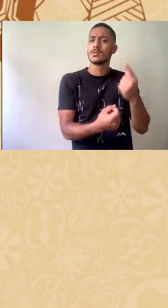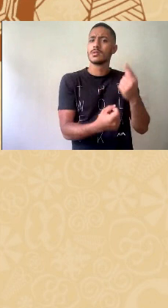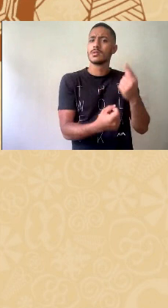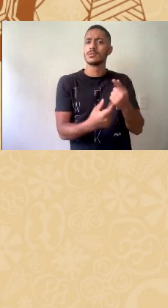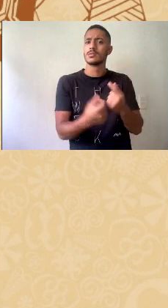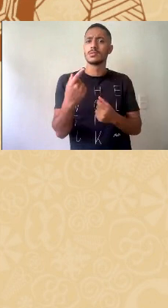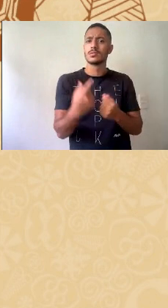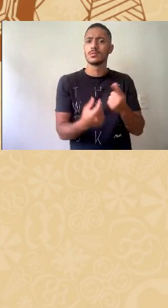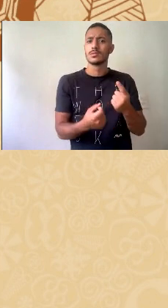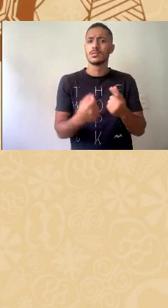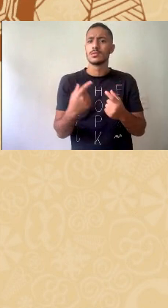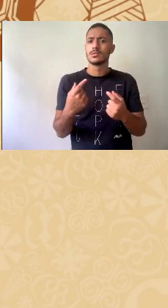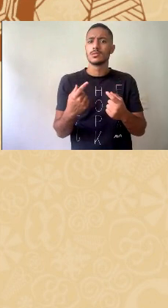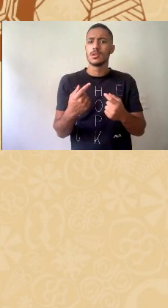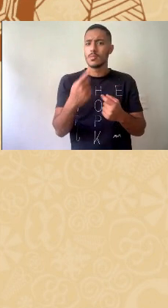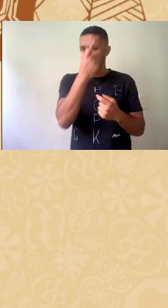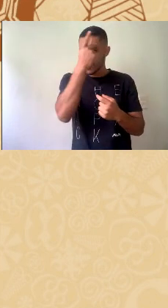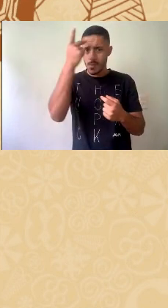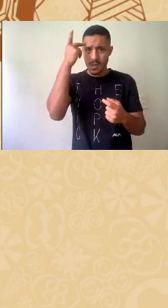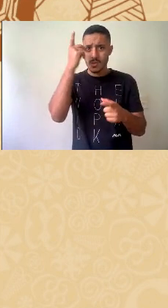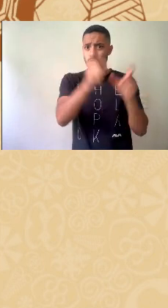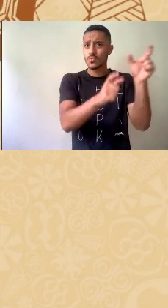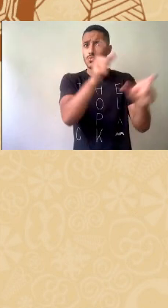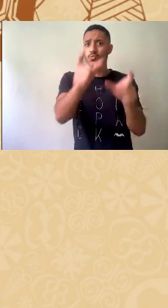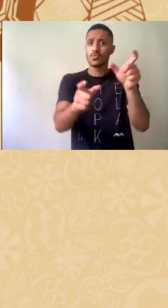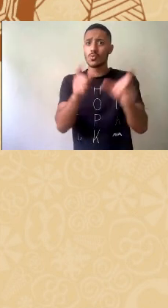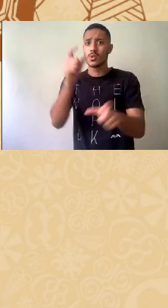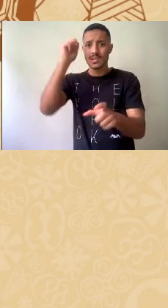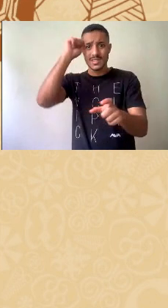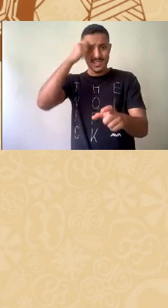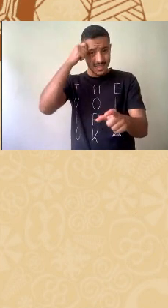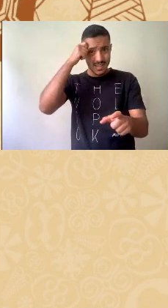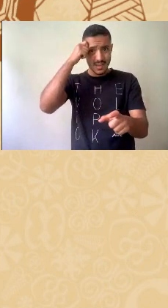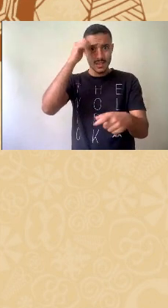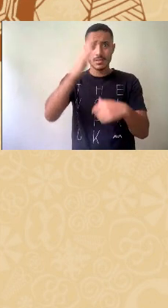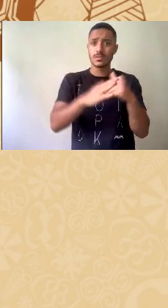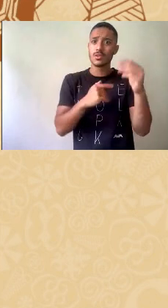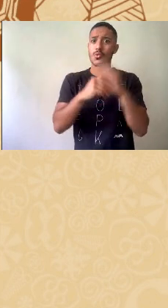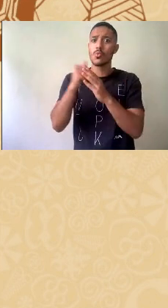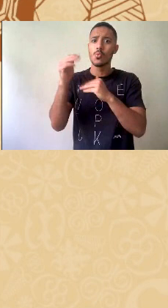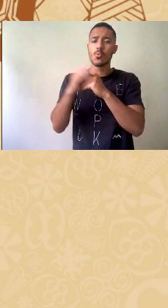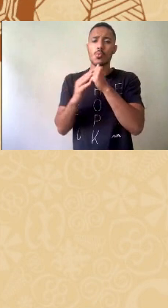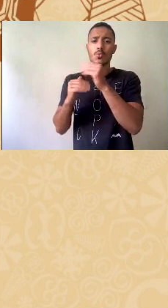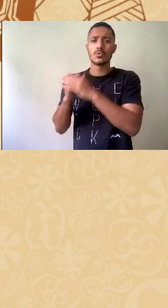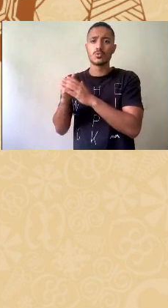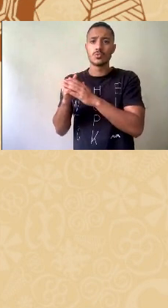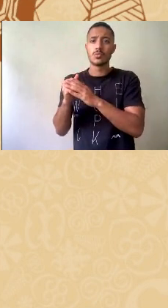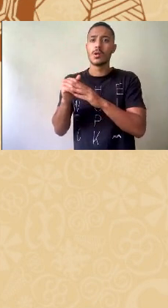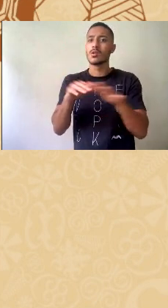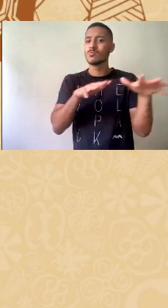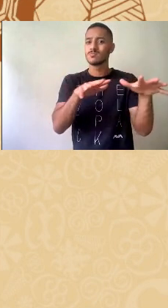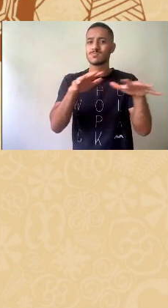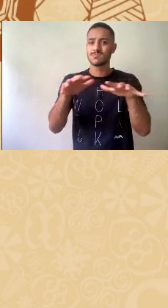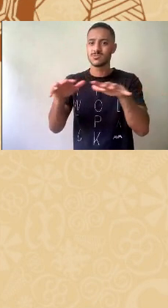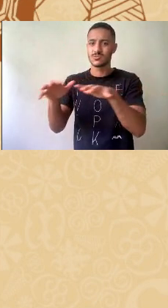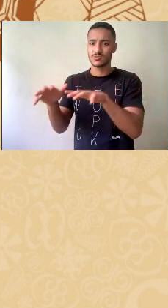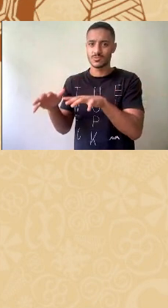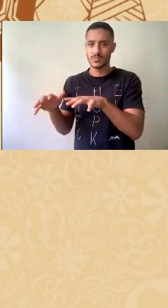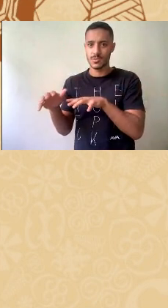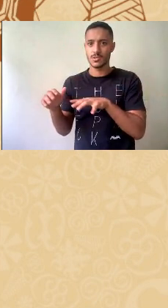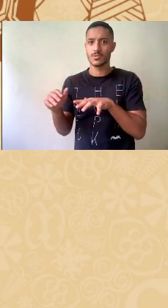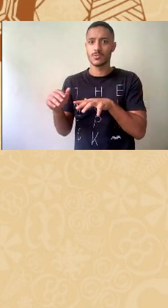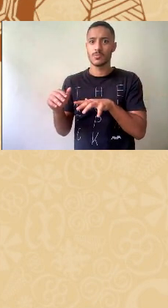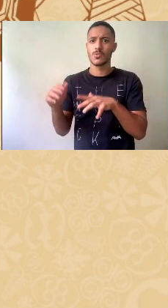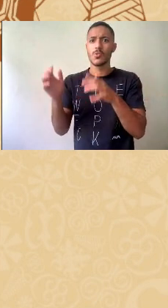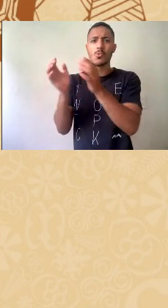referências negras têm construído para o movimento. Essa é uma delas. Lugar de fala é outro. Não